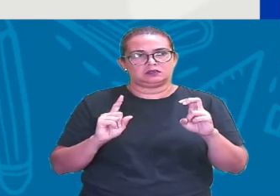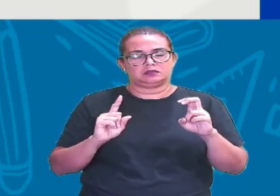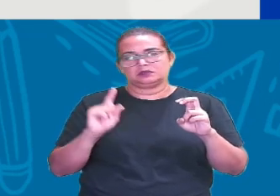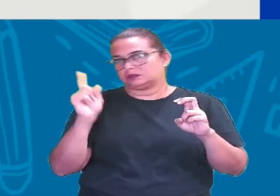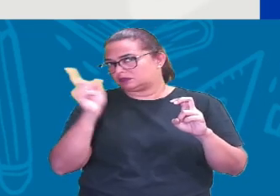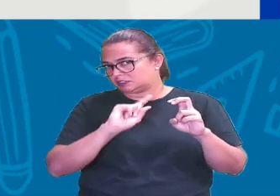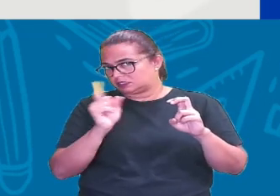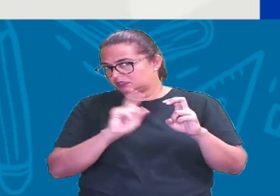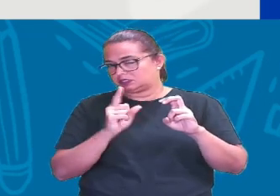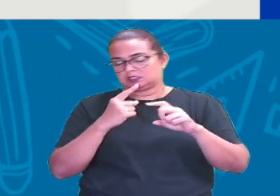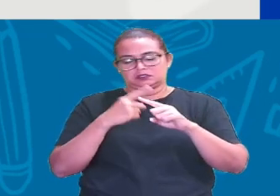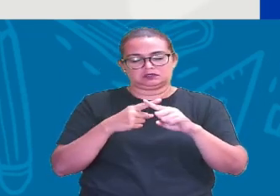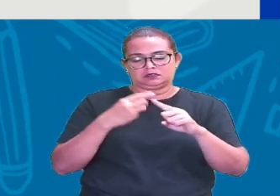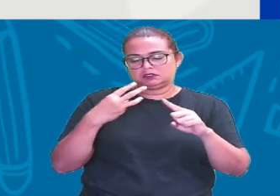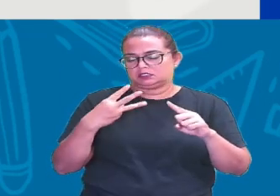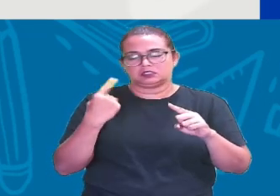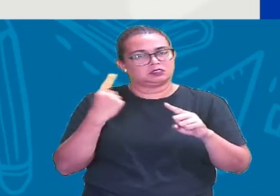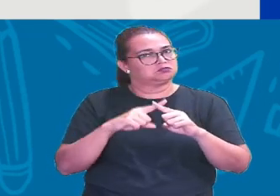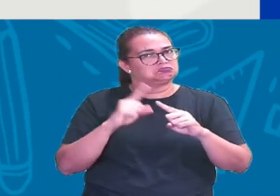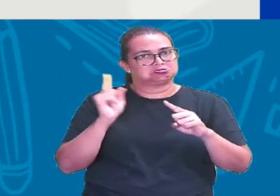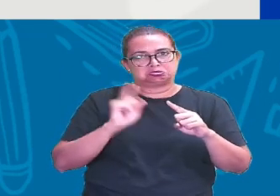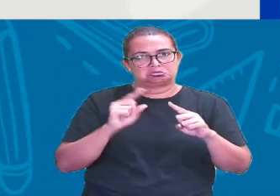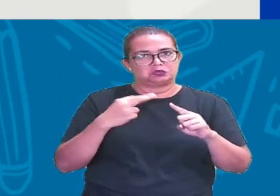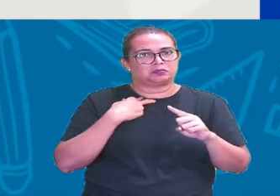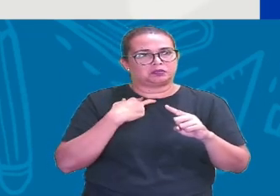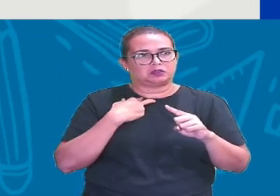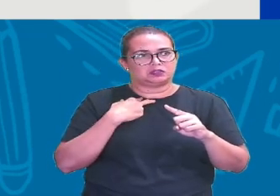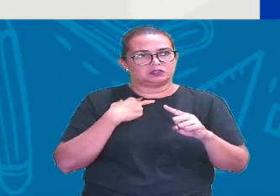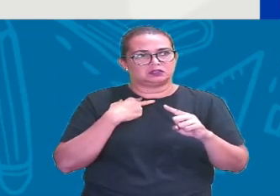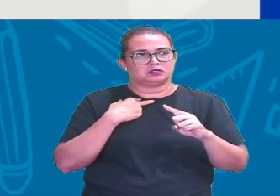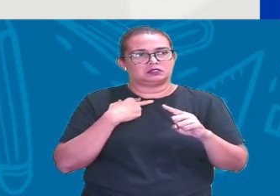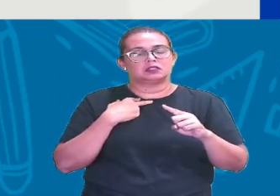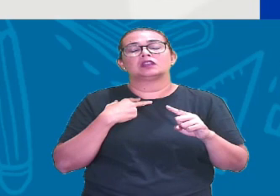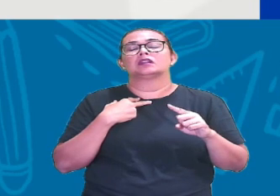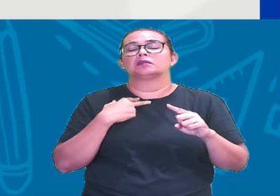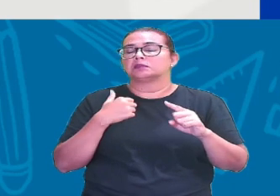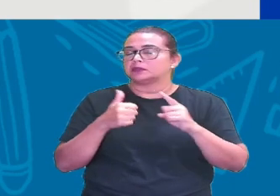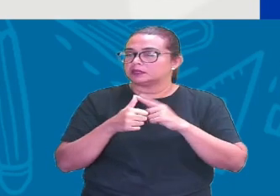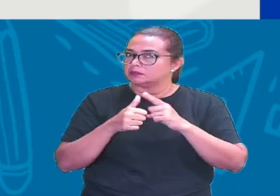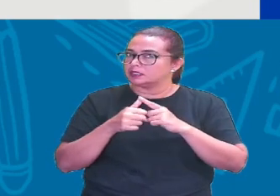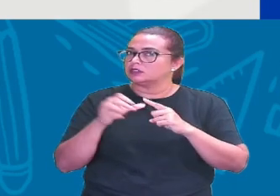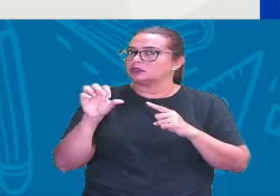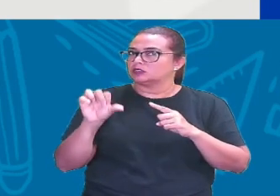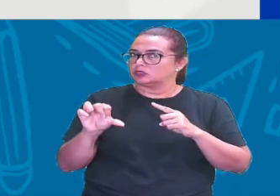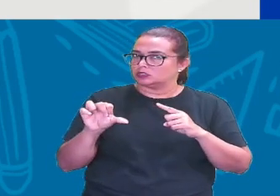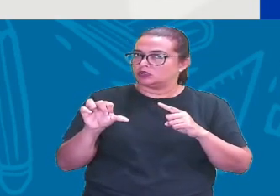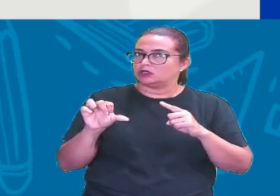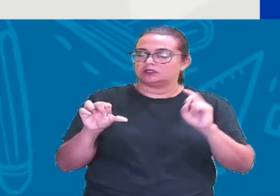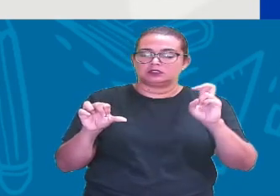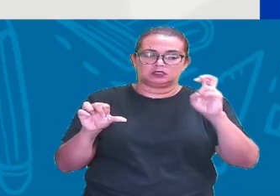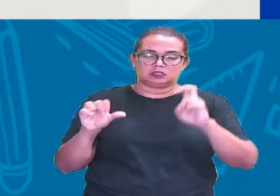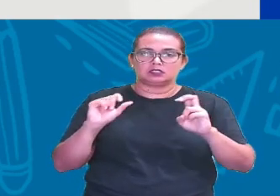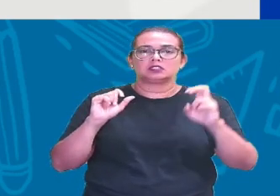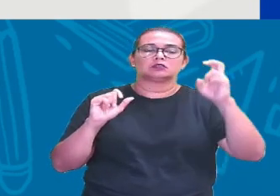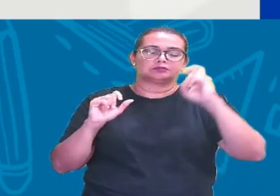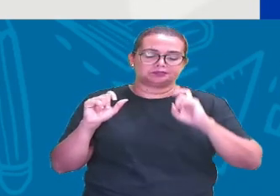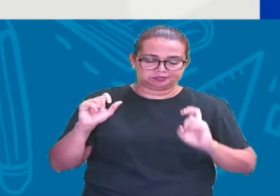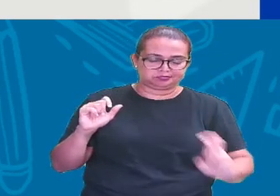5 não é múltiplo de 3. Então, eu posso dividir primeiro o 9 e o 5 eu vou